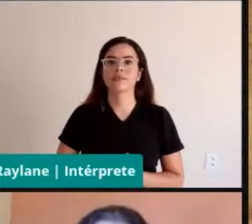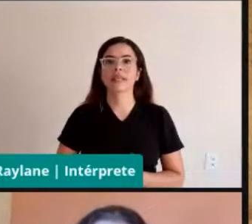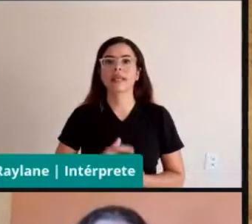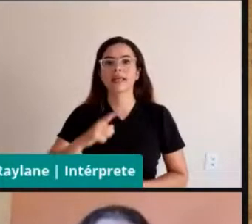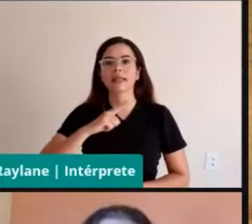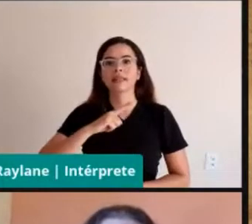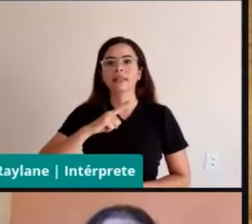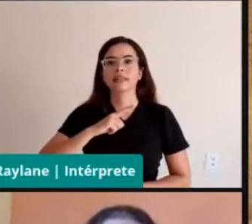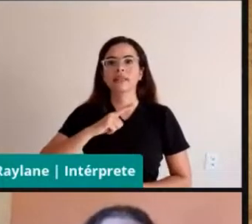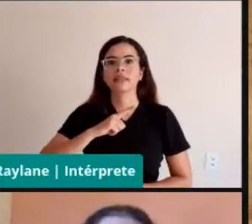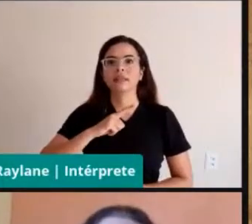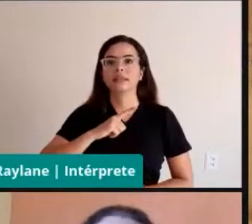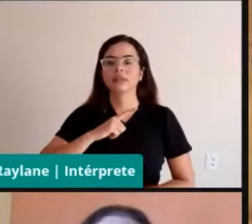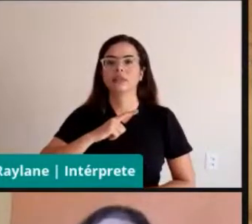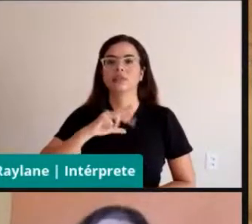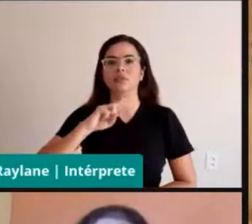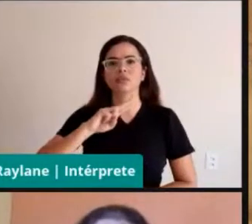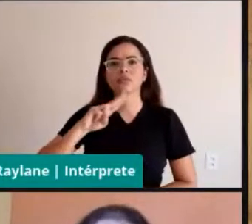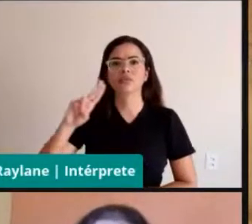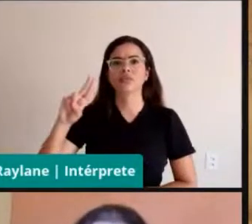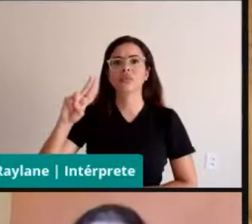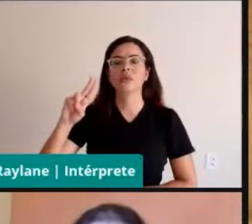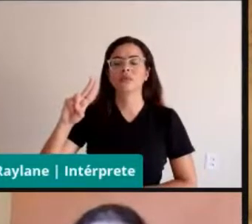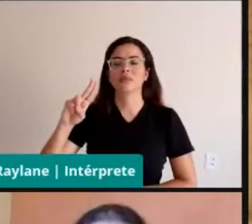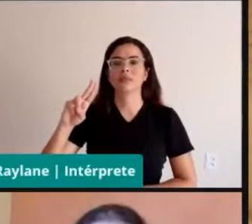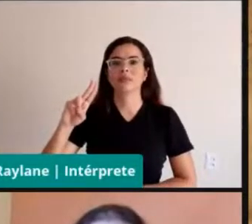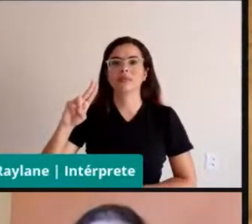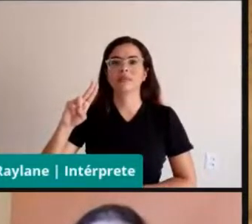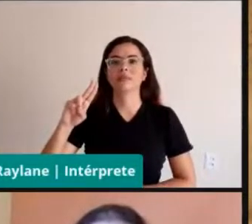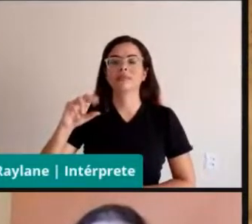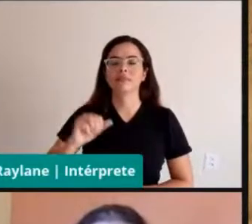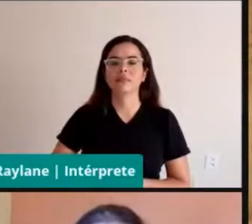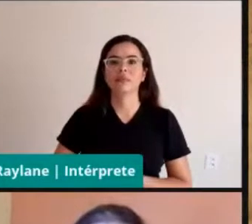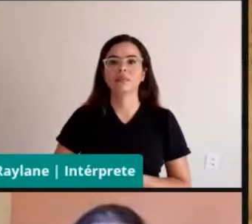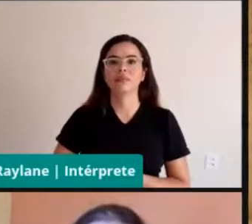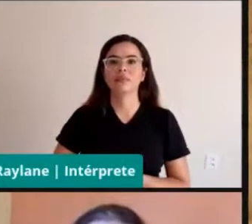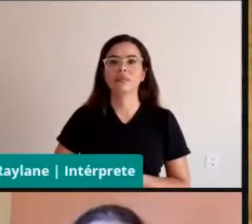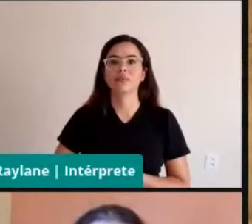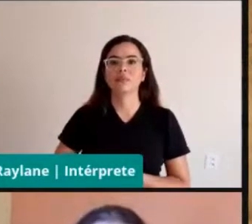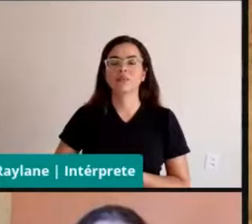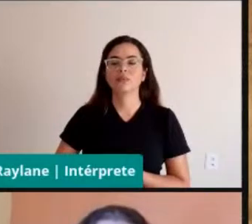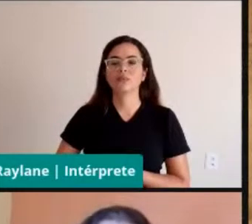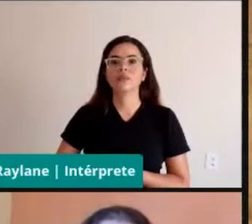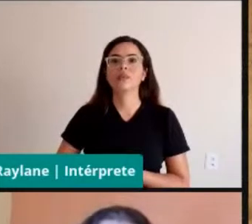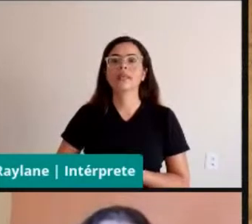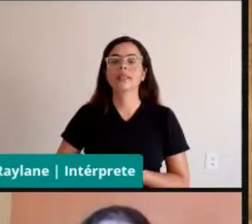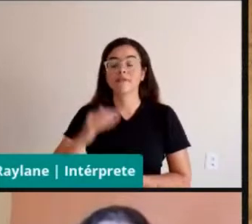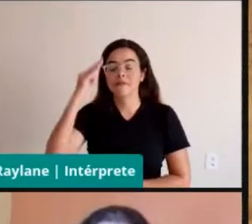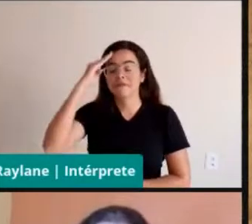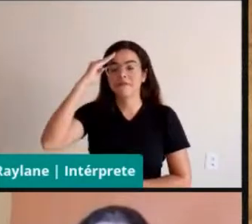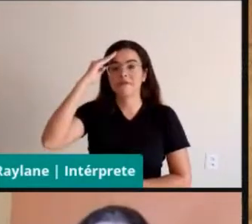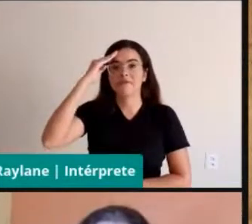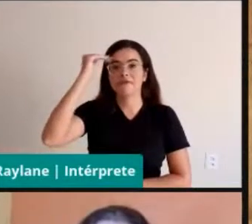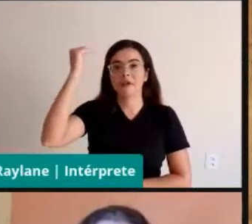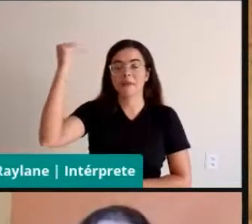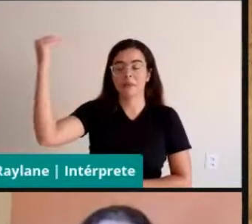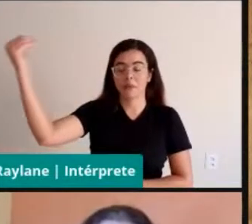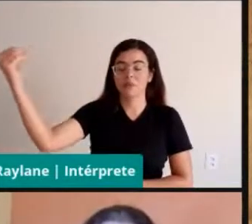Dungeons and Dragons, ou Masmorras e Dragões. É o RPG mais famoso e também o primeiro a ser